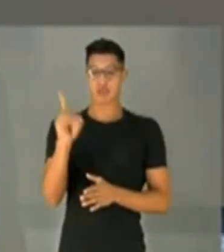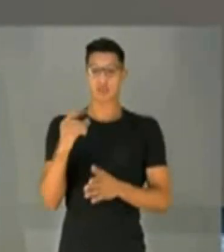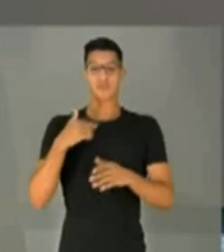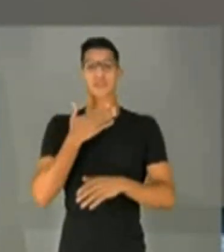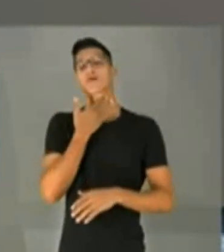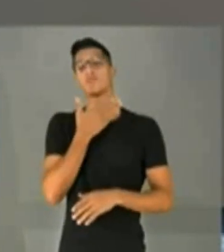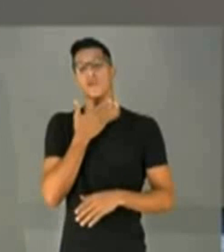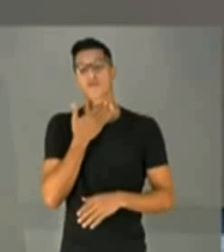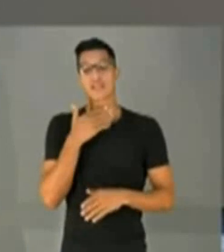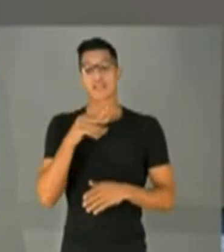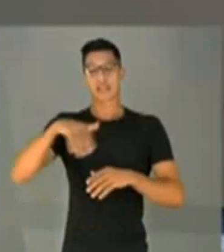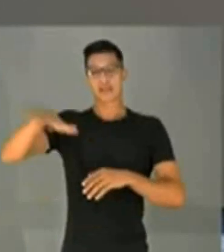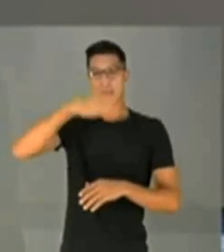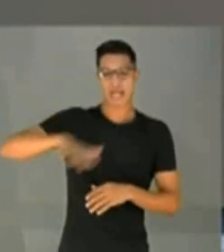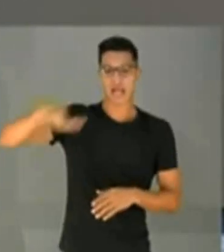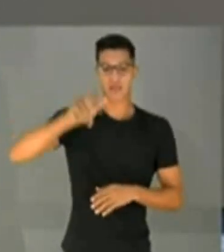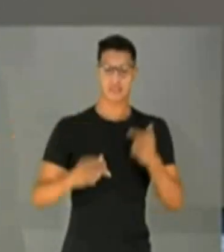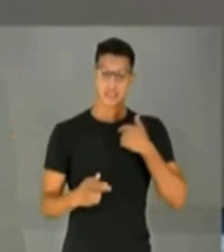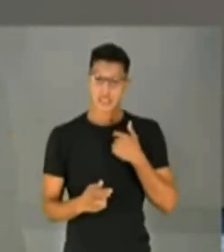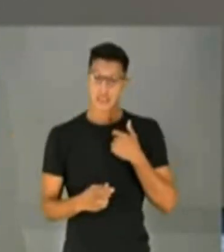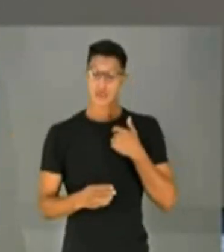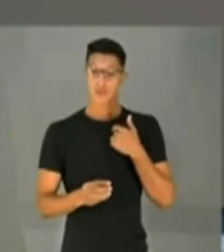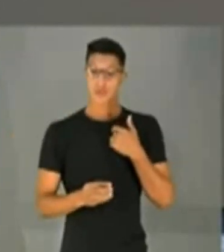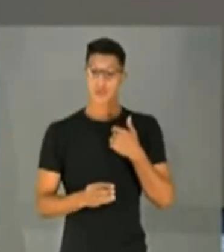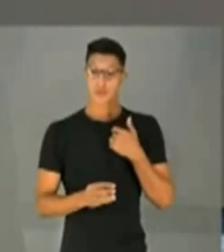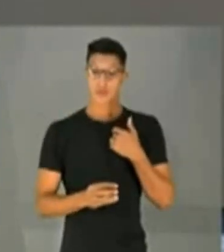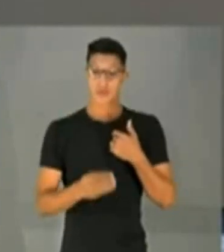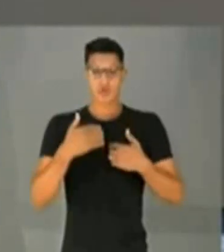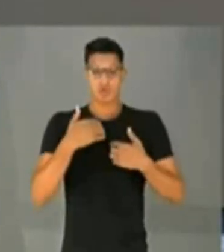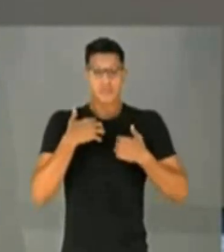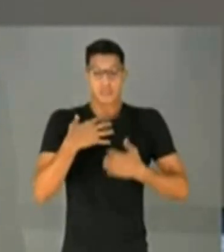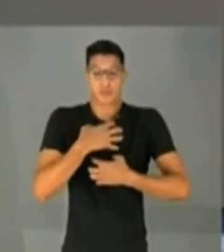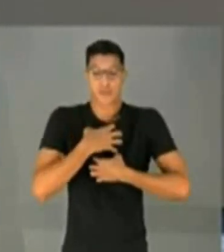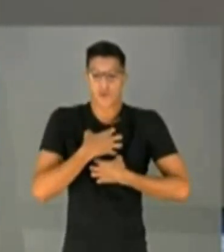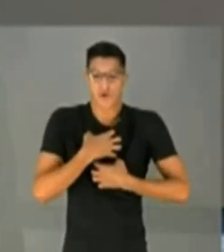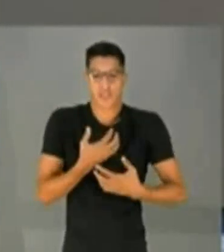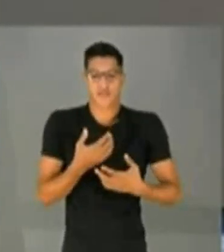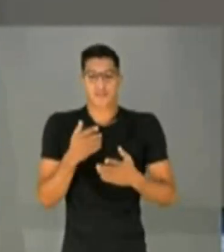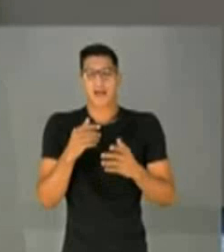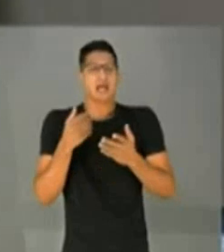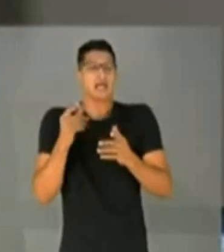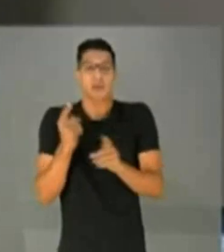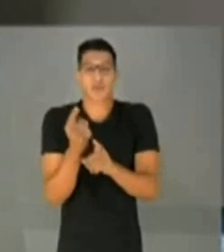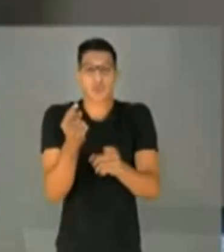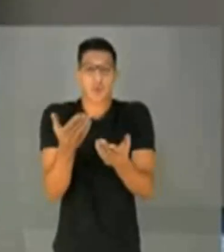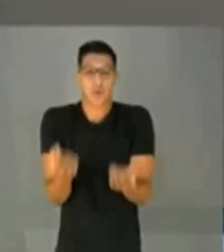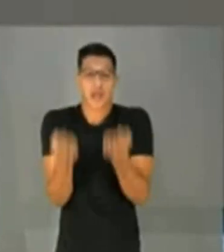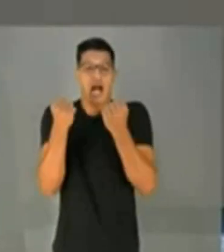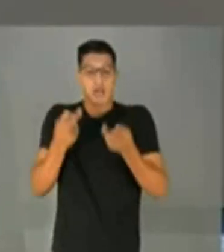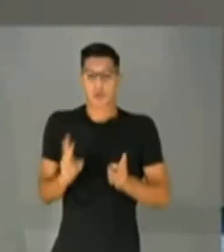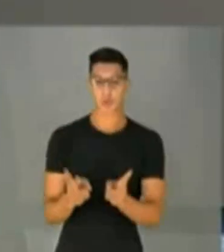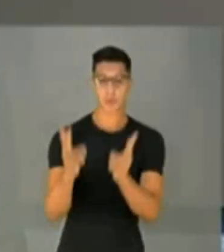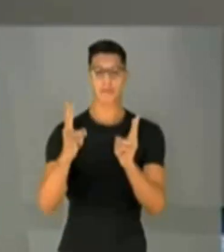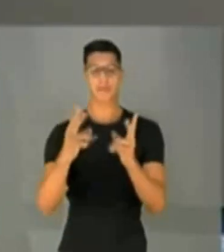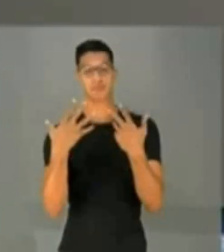conversa fiada no mercado. E aí eu não me sinto nem confortável, encontrei uma carga, vamos dar prosseguimento,